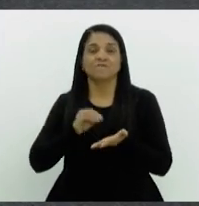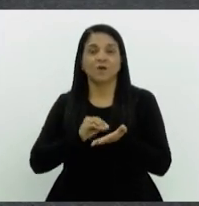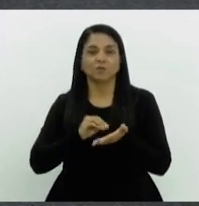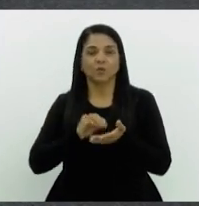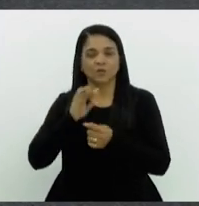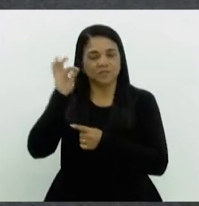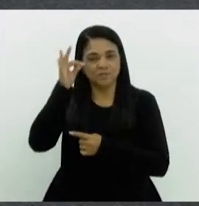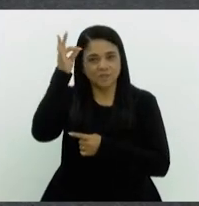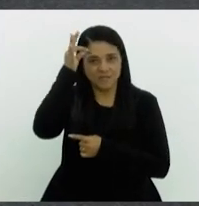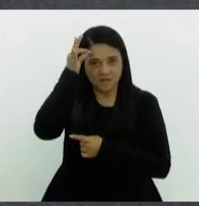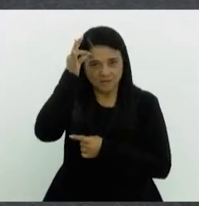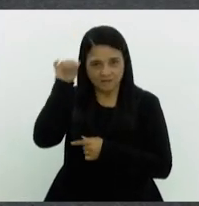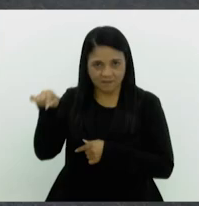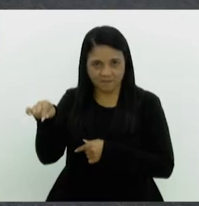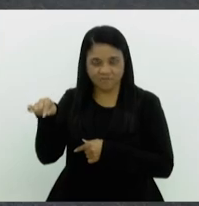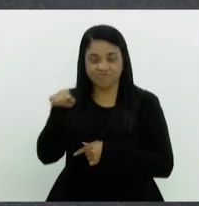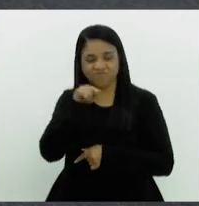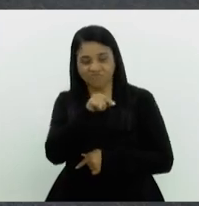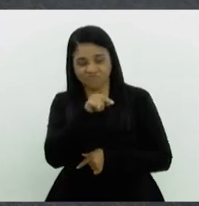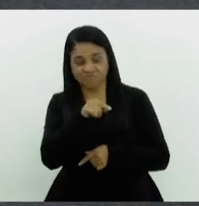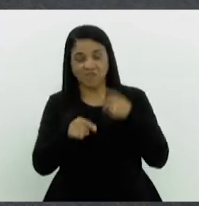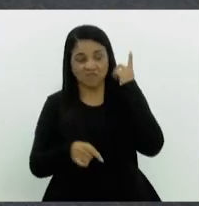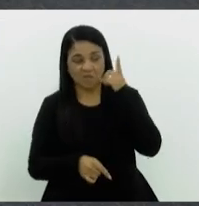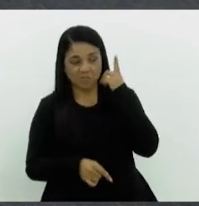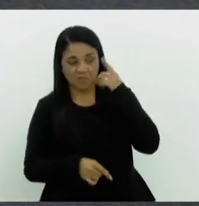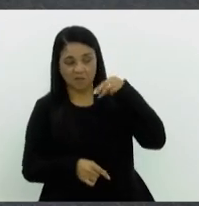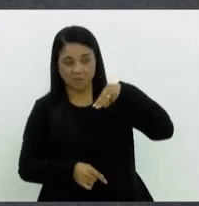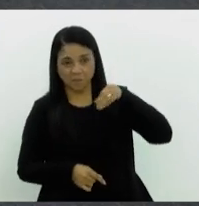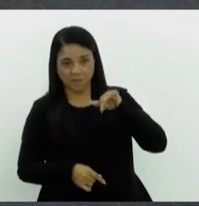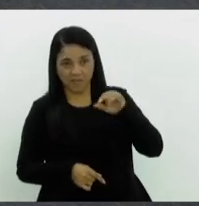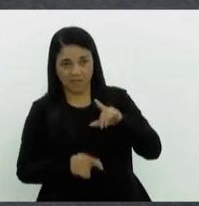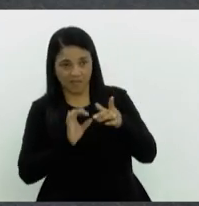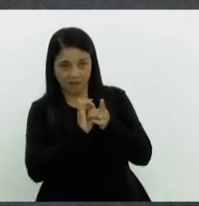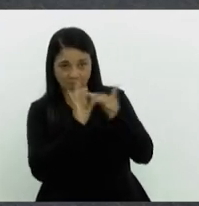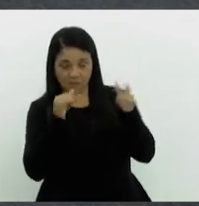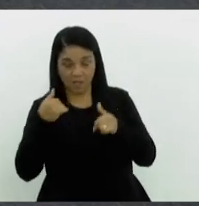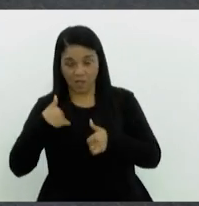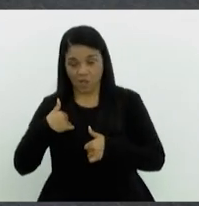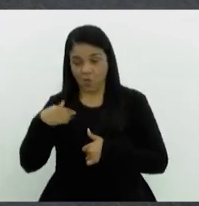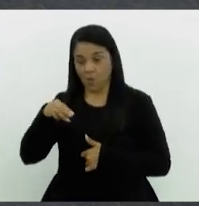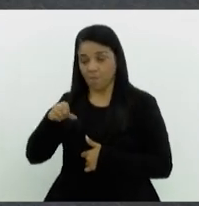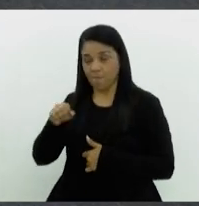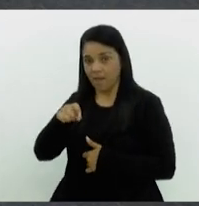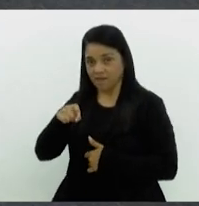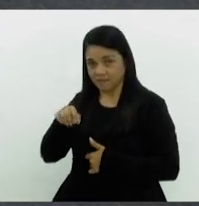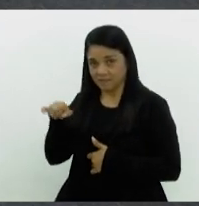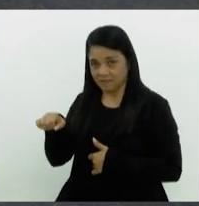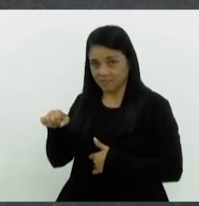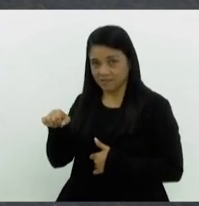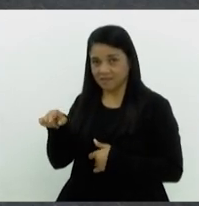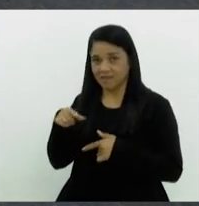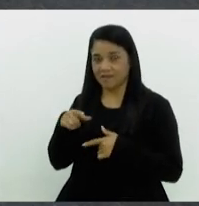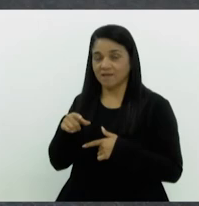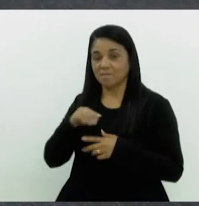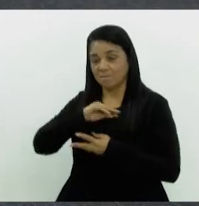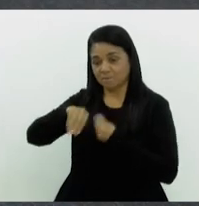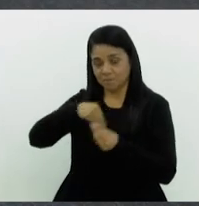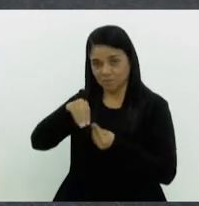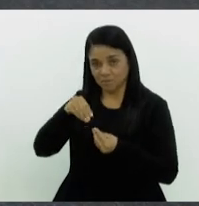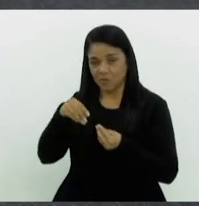Mink é eco-libertário, e eu sou um marxista místico, eu quero chamar a atenção